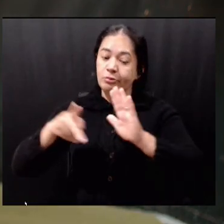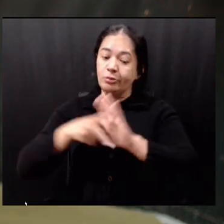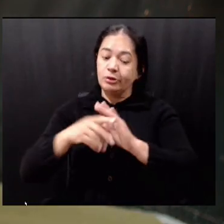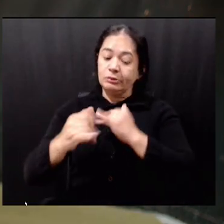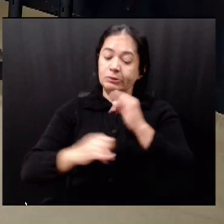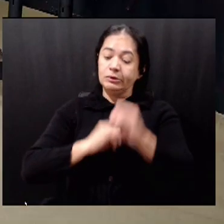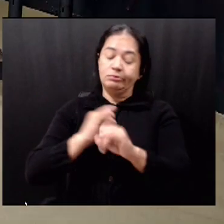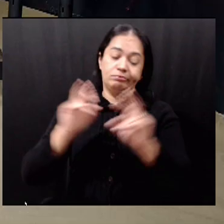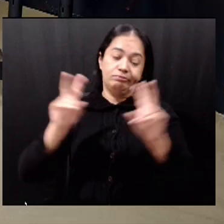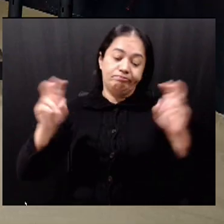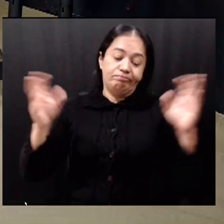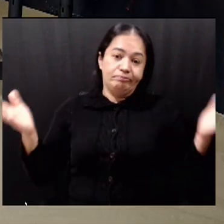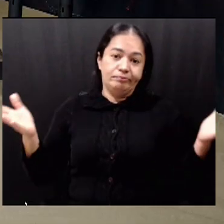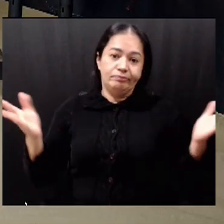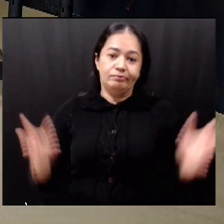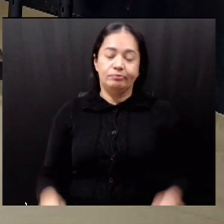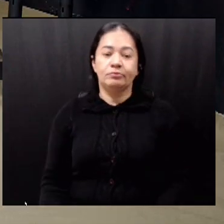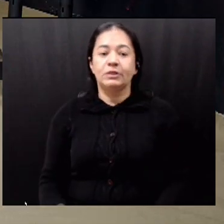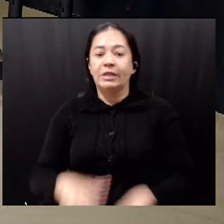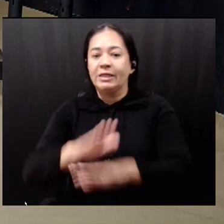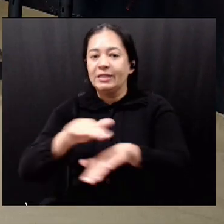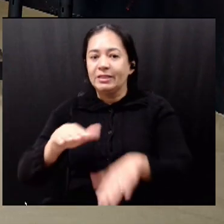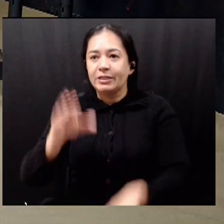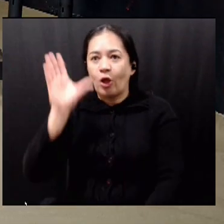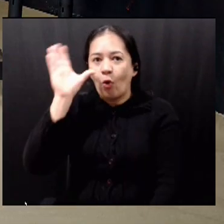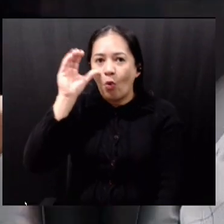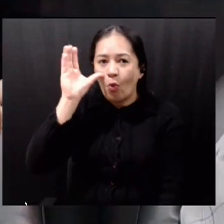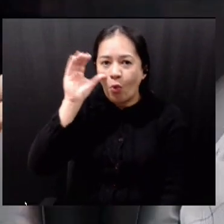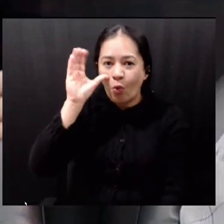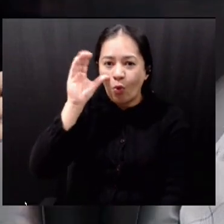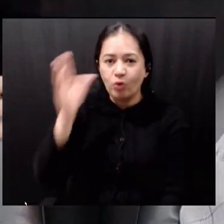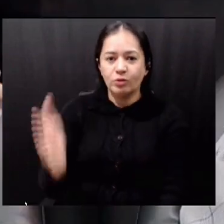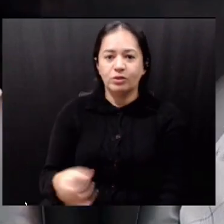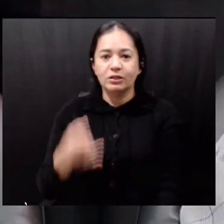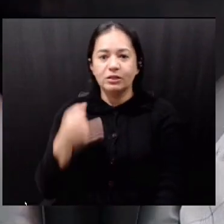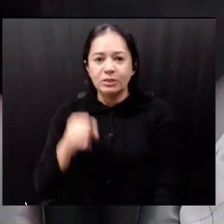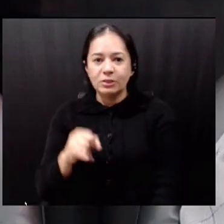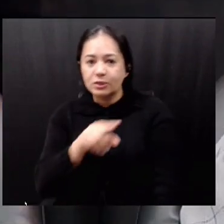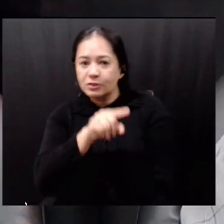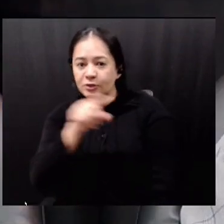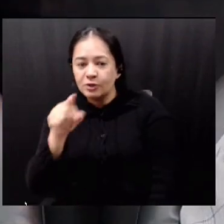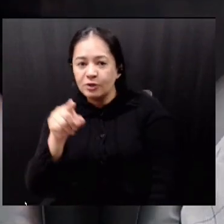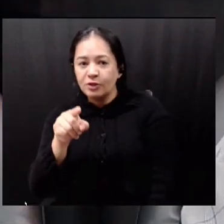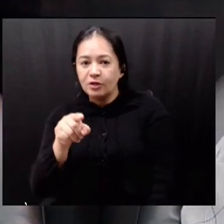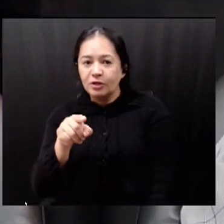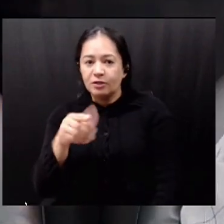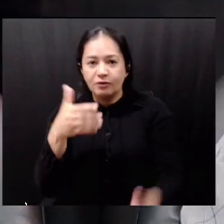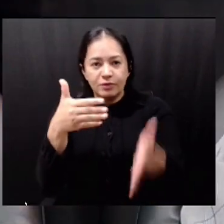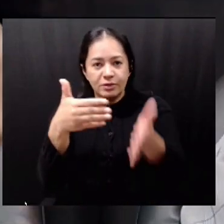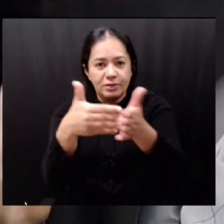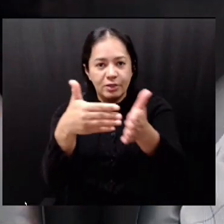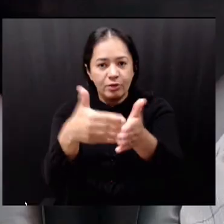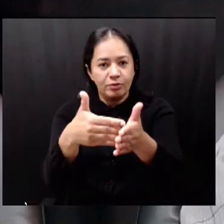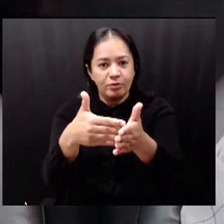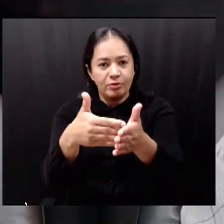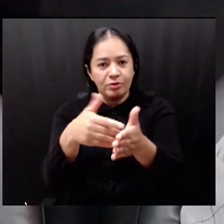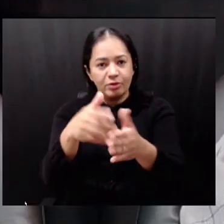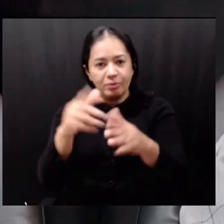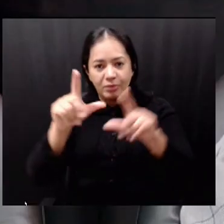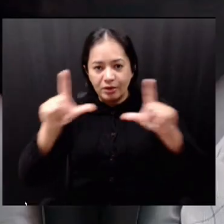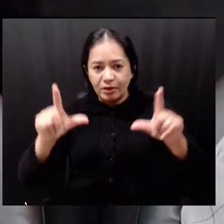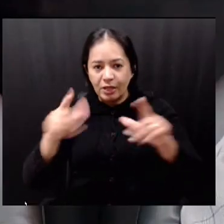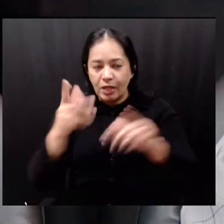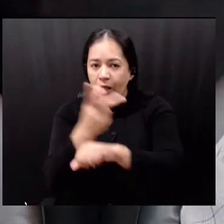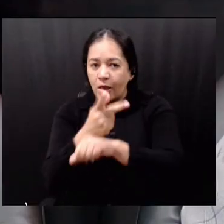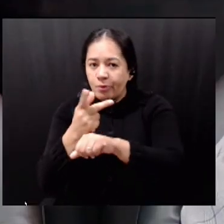enfim. E a criança, ela é curiosa. Então, Total. se você não deixa ela limitada a uma tela, ela vai buscar alguma coisa no ambiente,